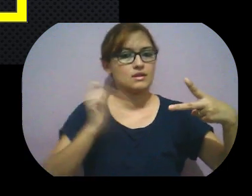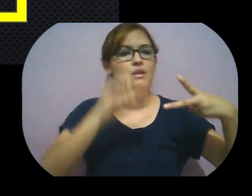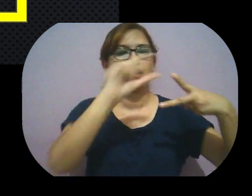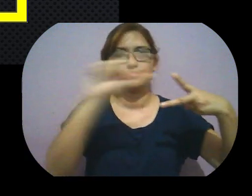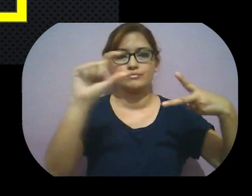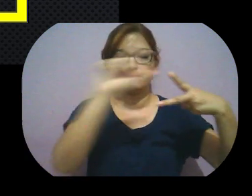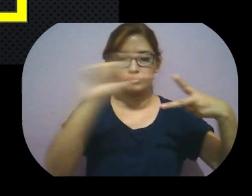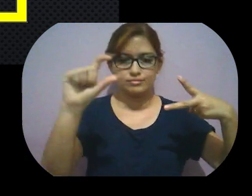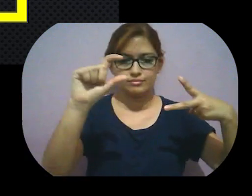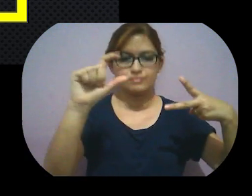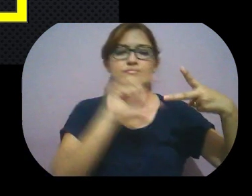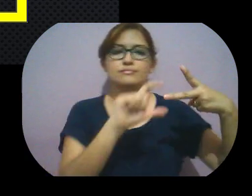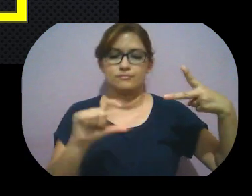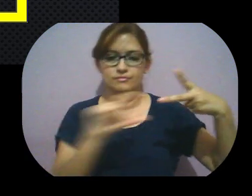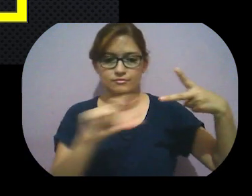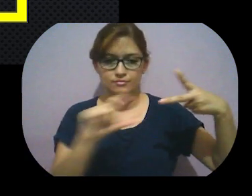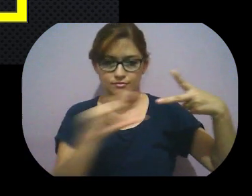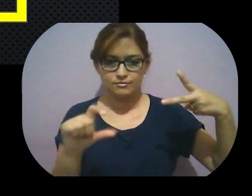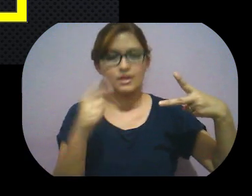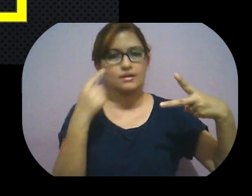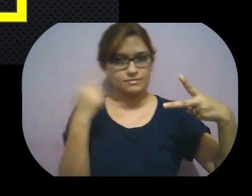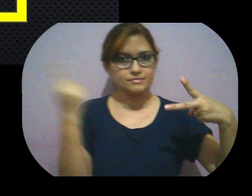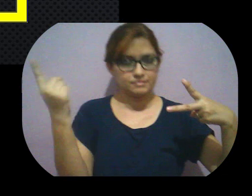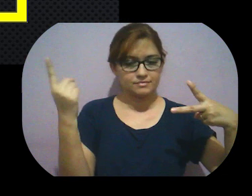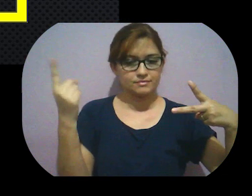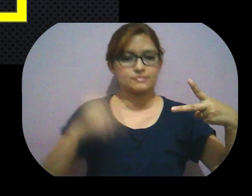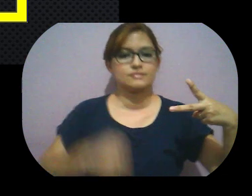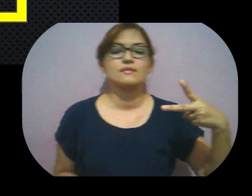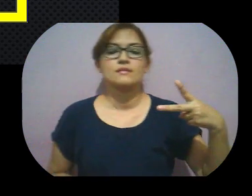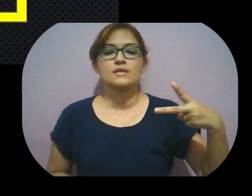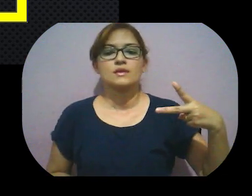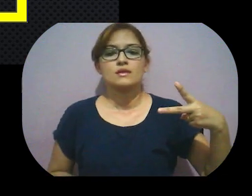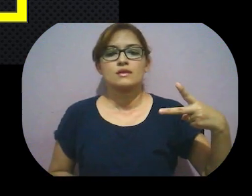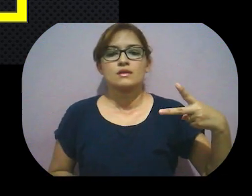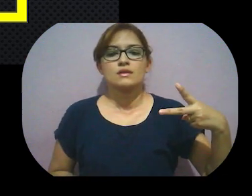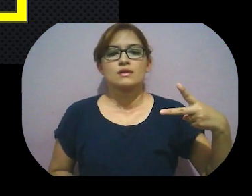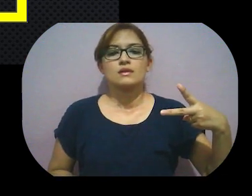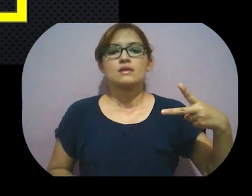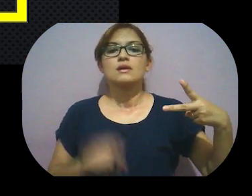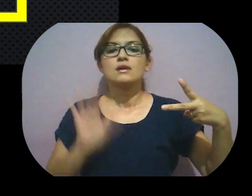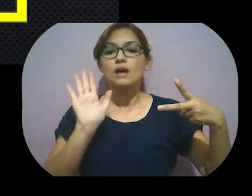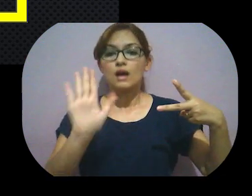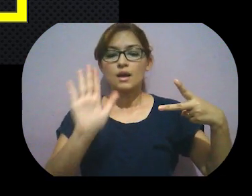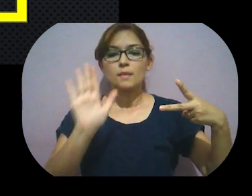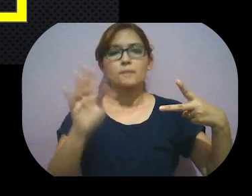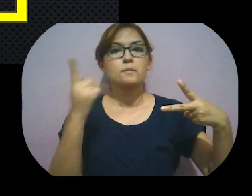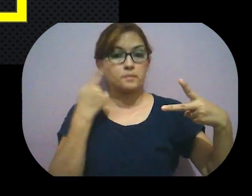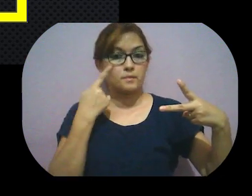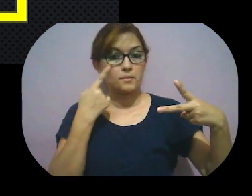sobre V, M1CV. Nós temos que M1 sobre massa molar multiplicado pelo volume em litro, então M1